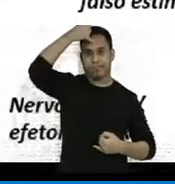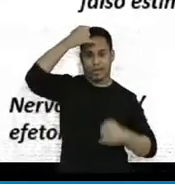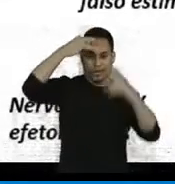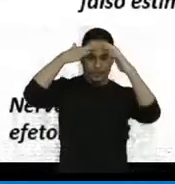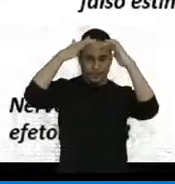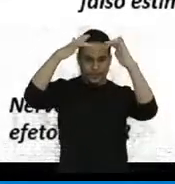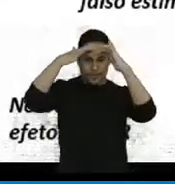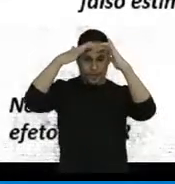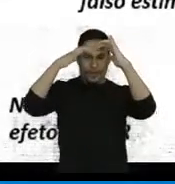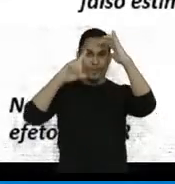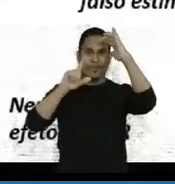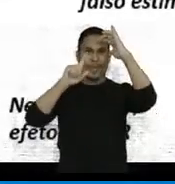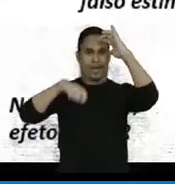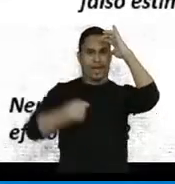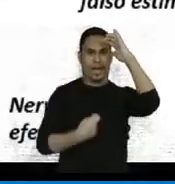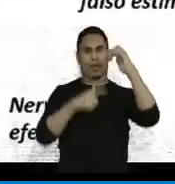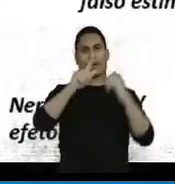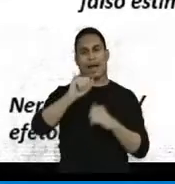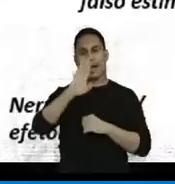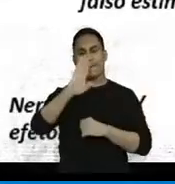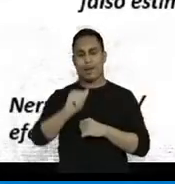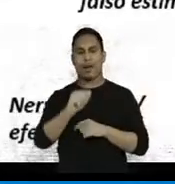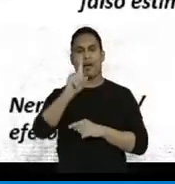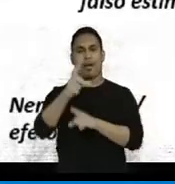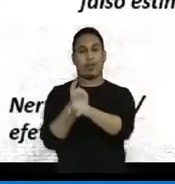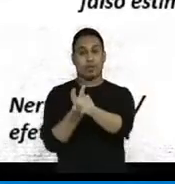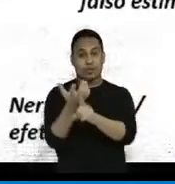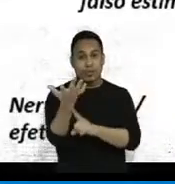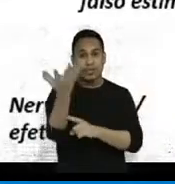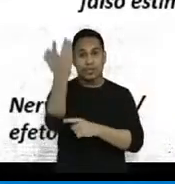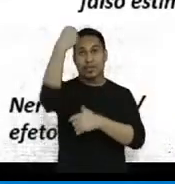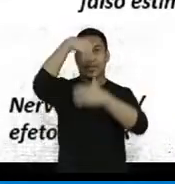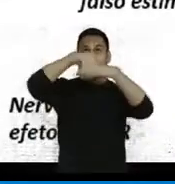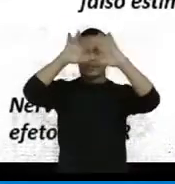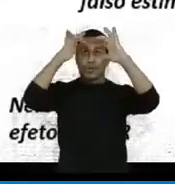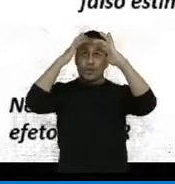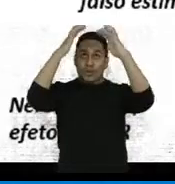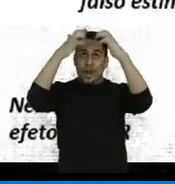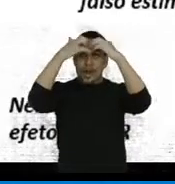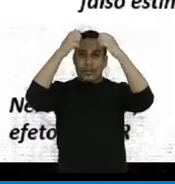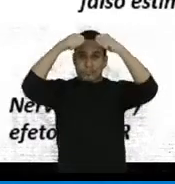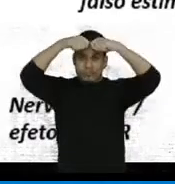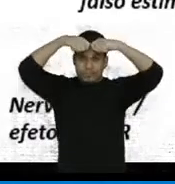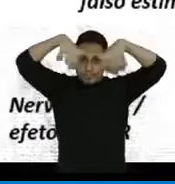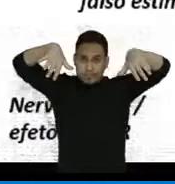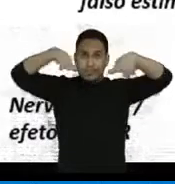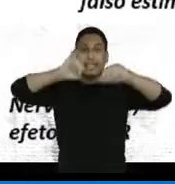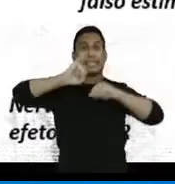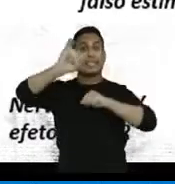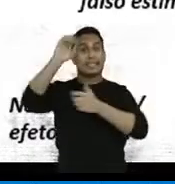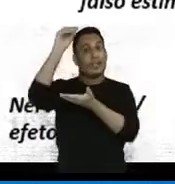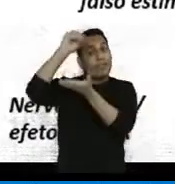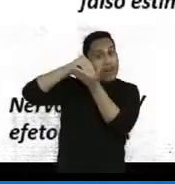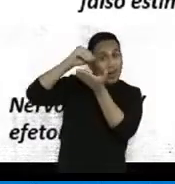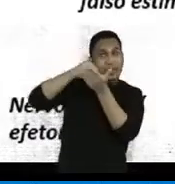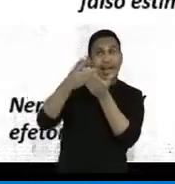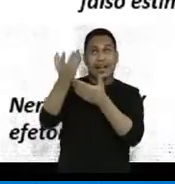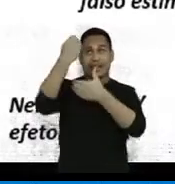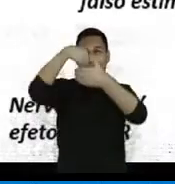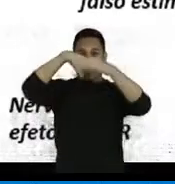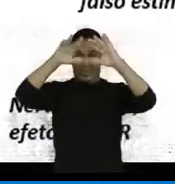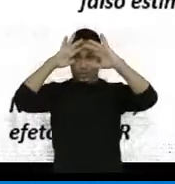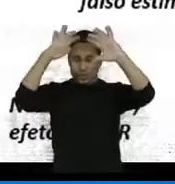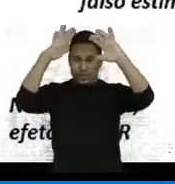cérebro produz, mas quando ele está em falta, a gente tem mais dor do que o normal e a gente